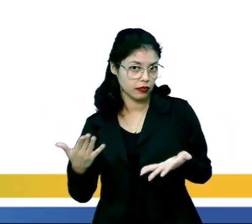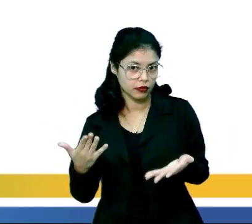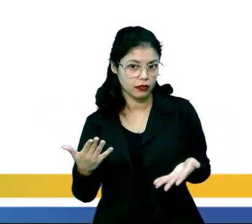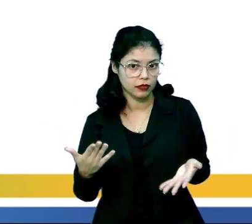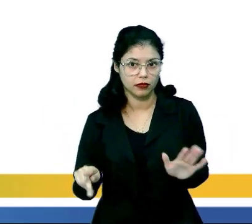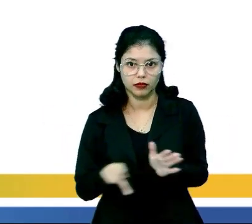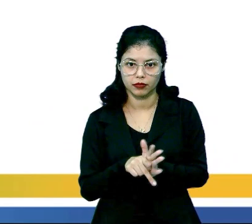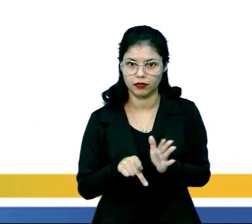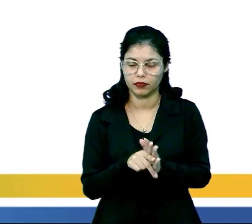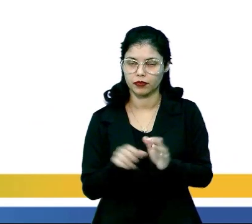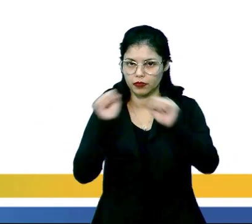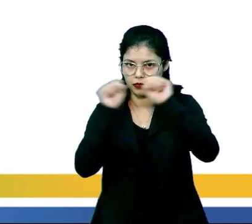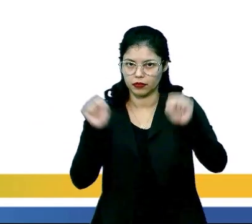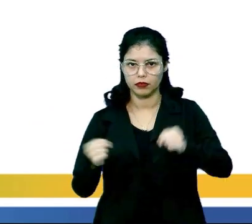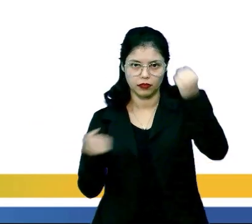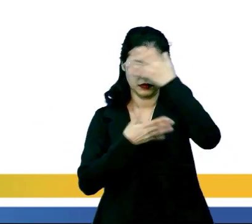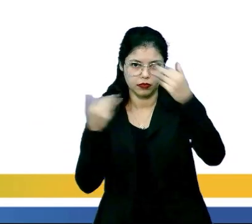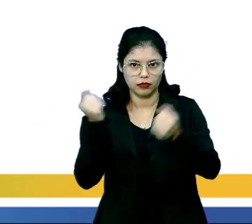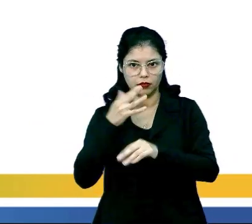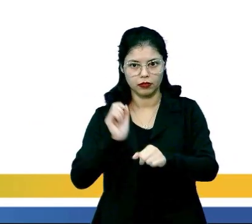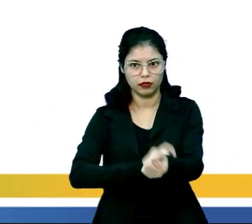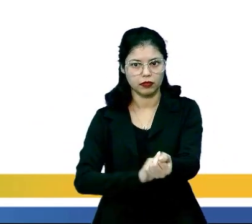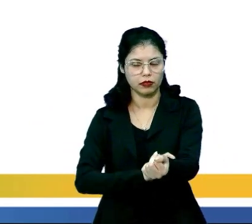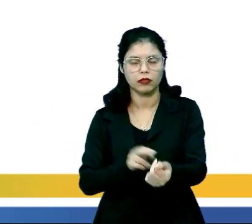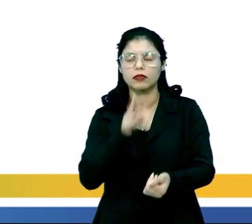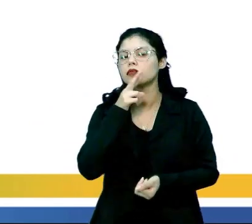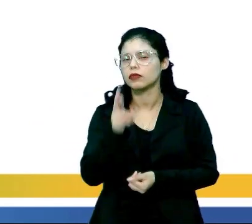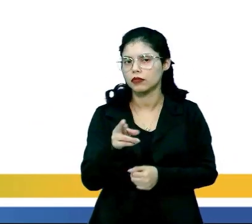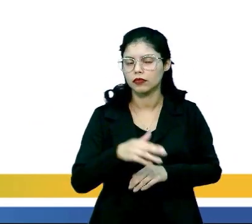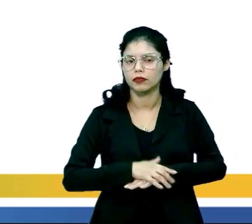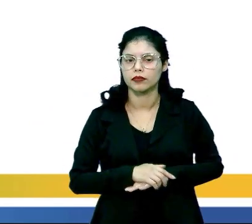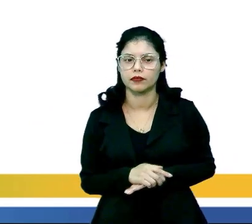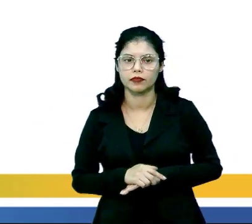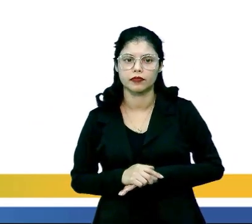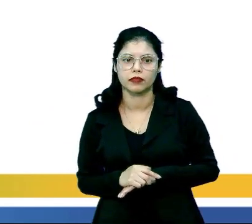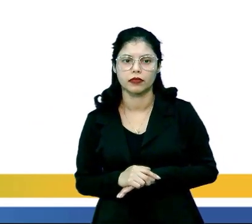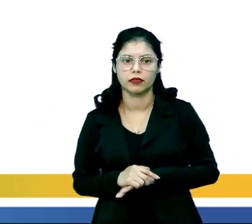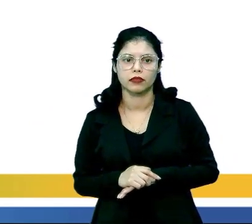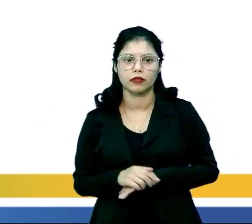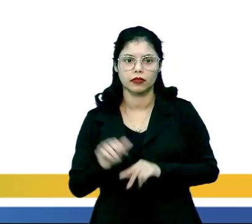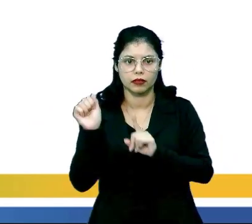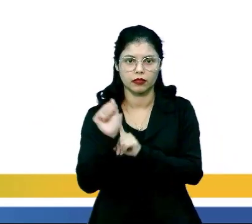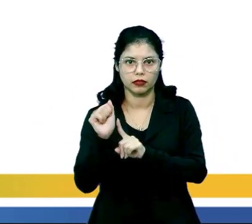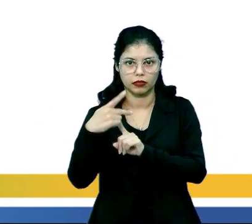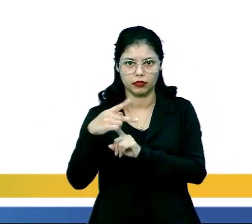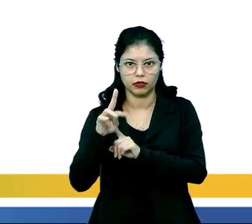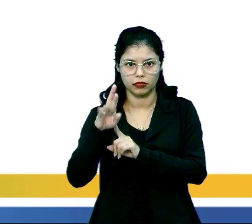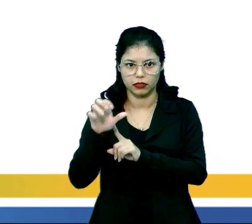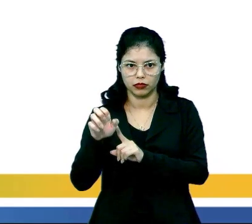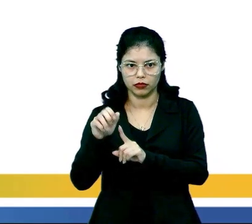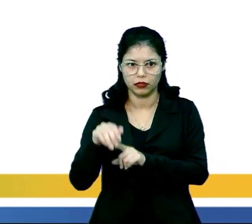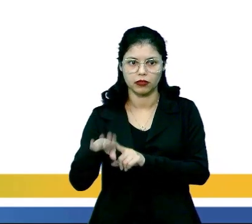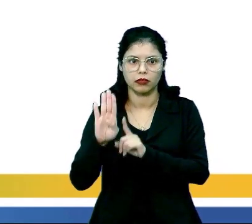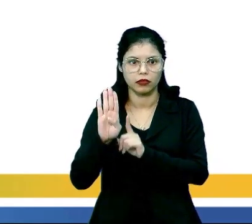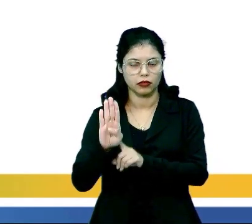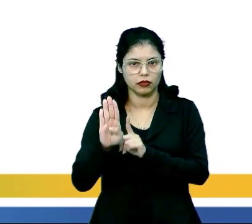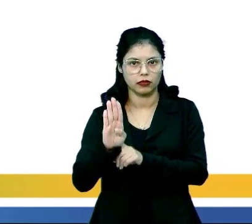região específica do sistema nervoso que coordena essa resposta? Alternativa A é a